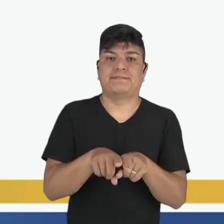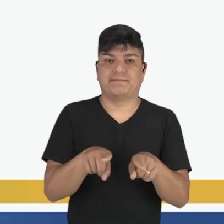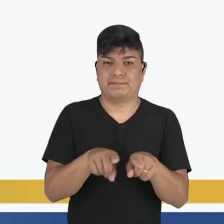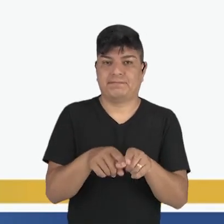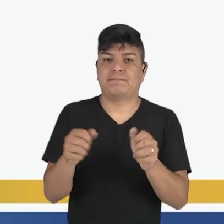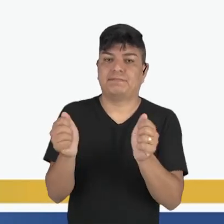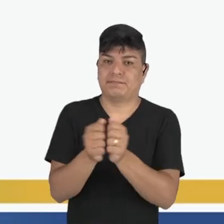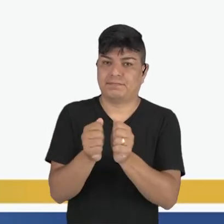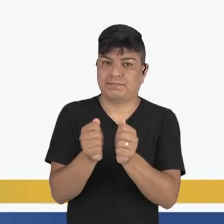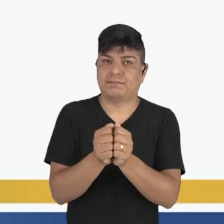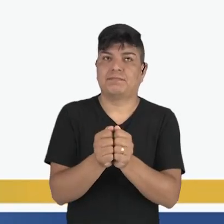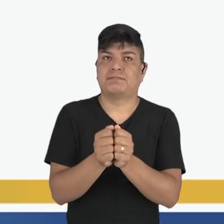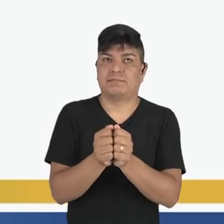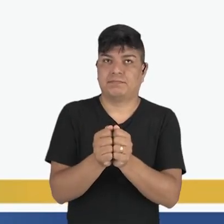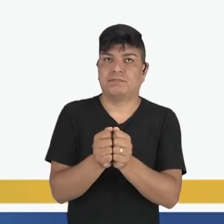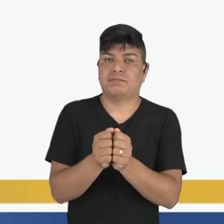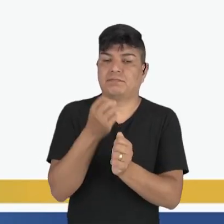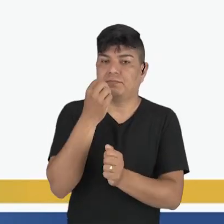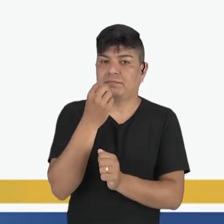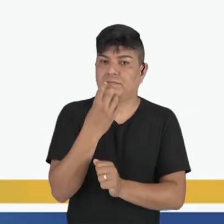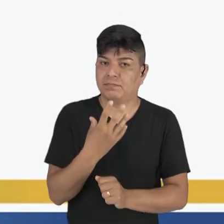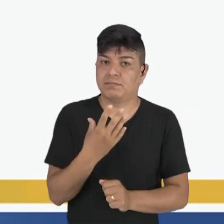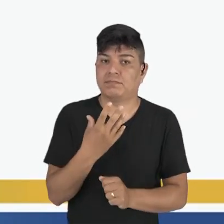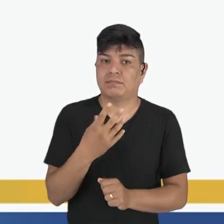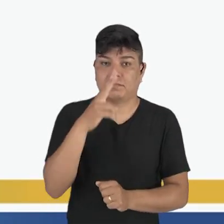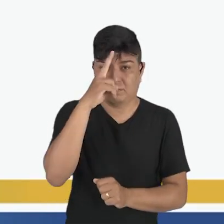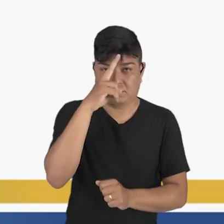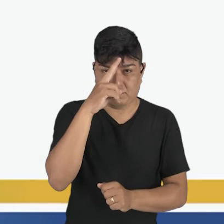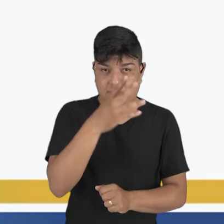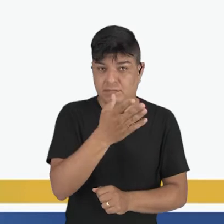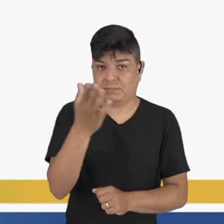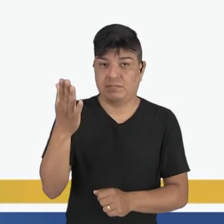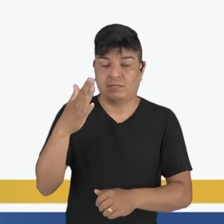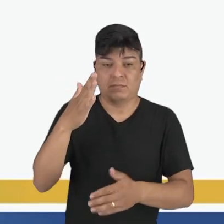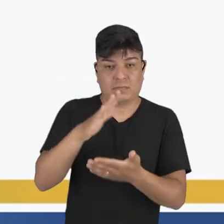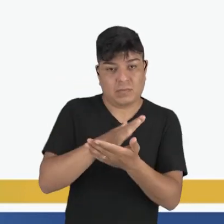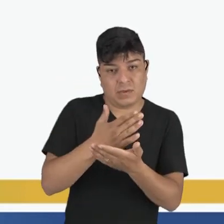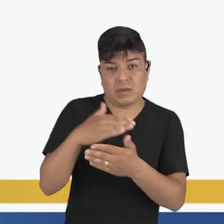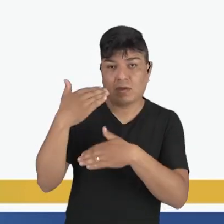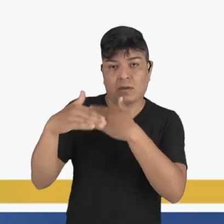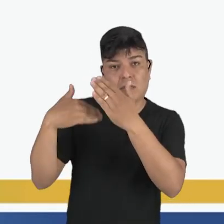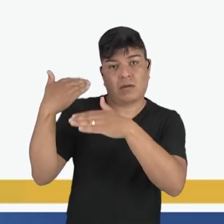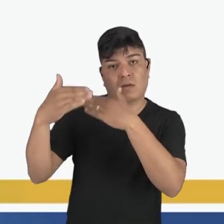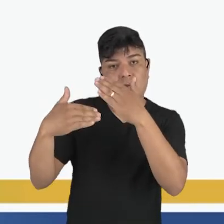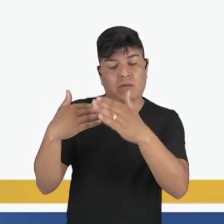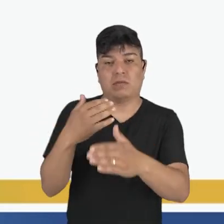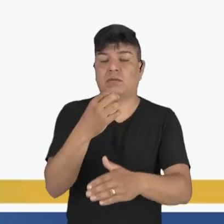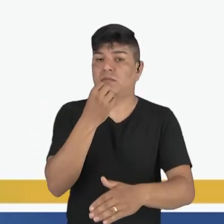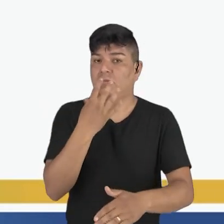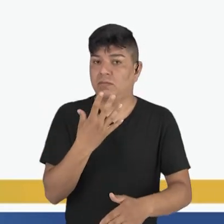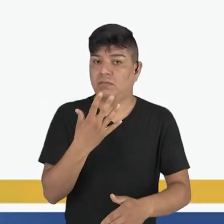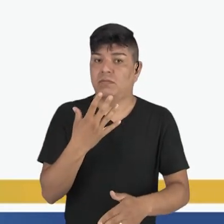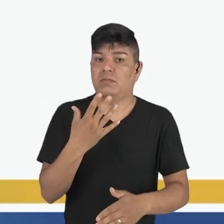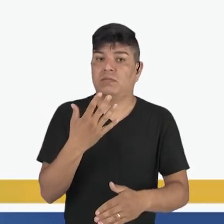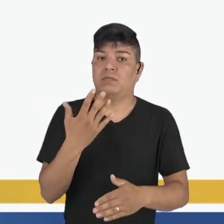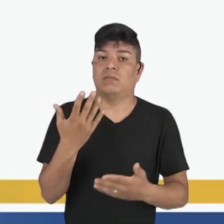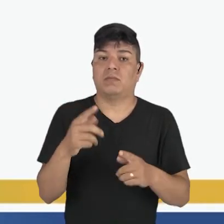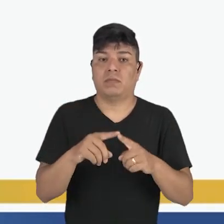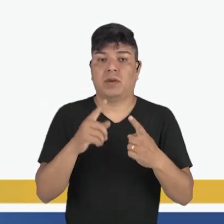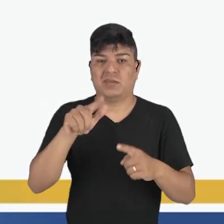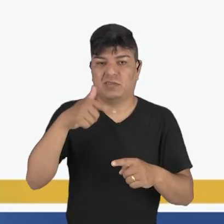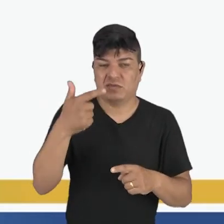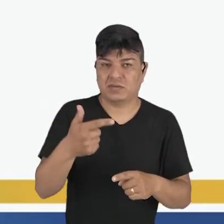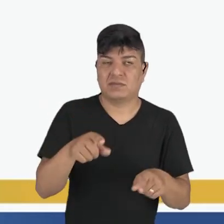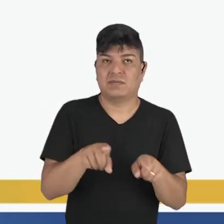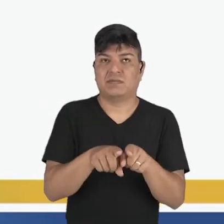também vêm juntos aos benefícios. Lembra que eu falei para vocês, né? Alguns avanços trazem somente benefícios, outros